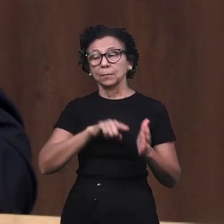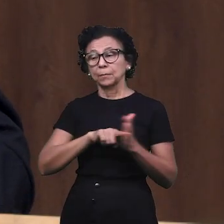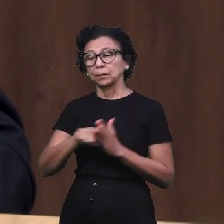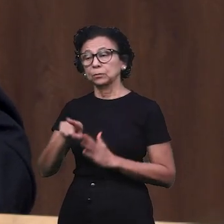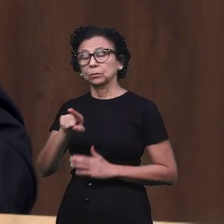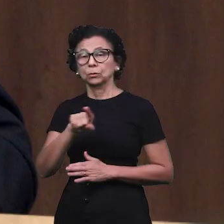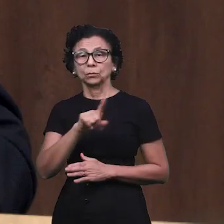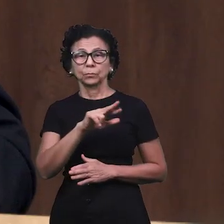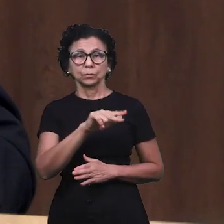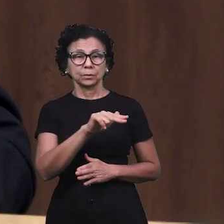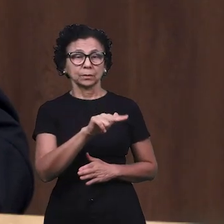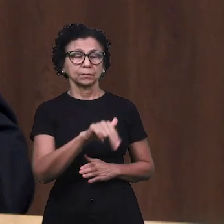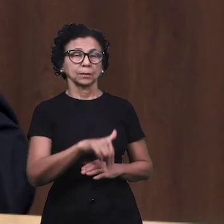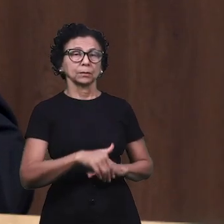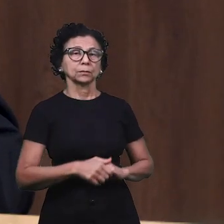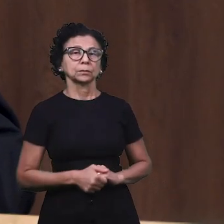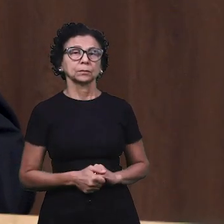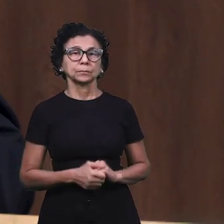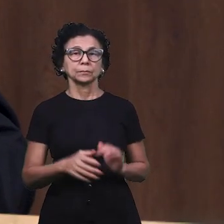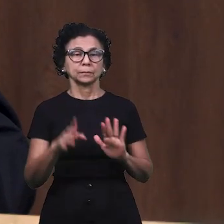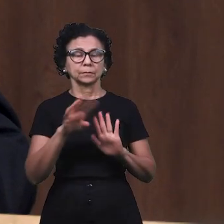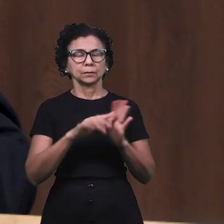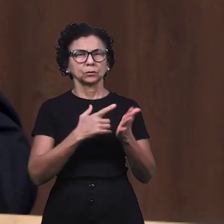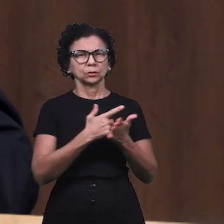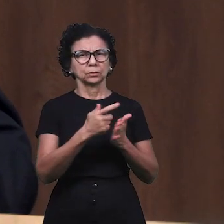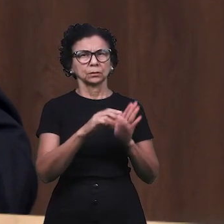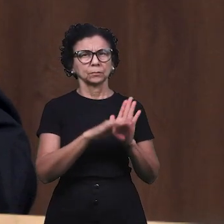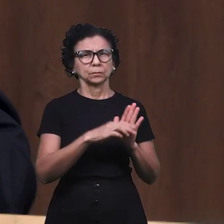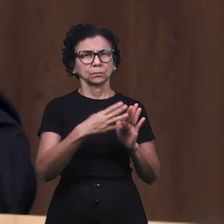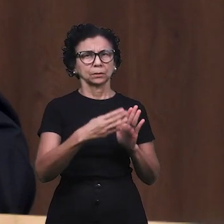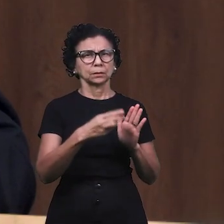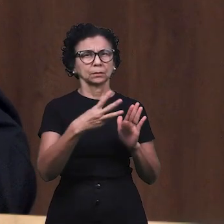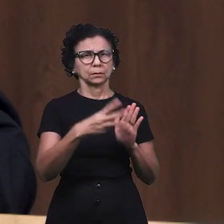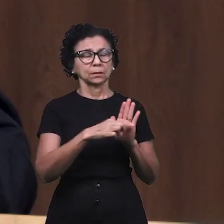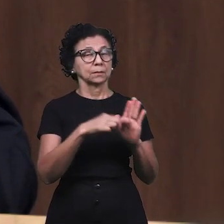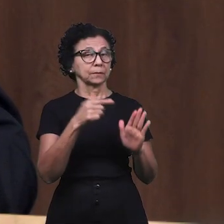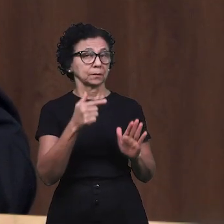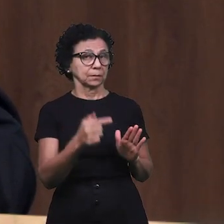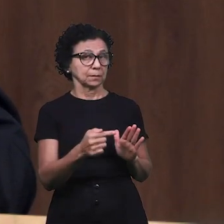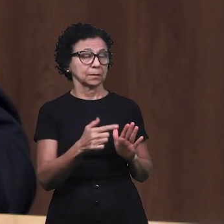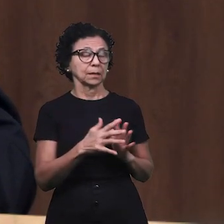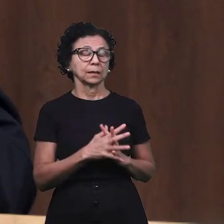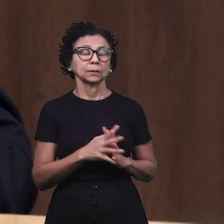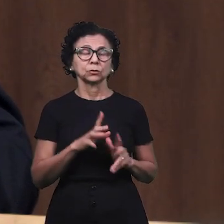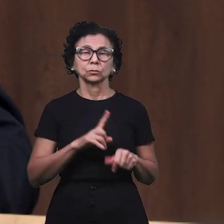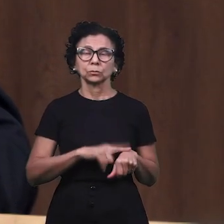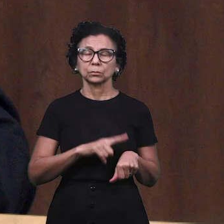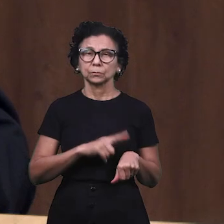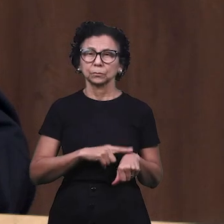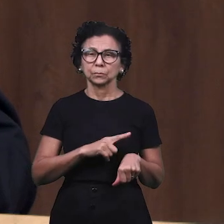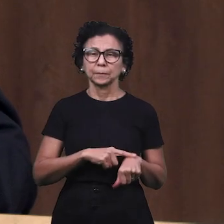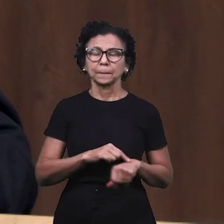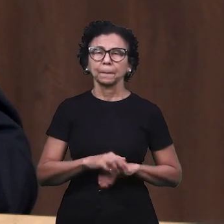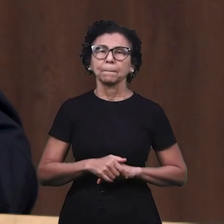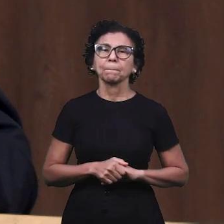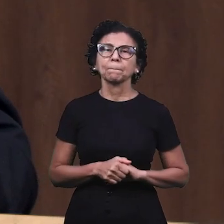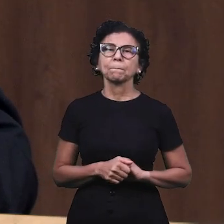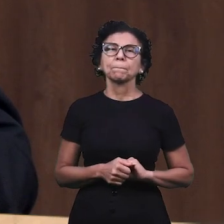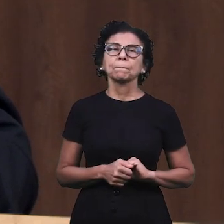até ler esse texto de Gênesis capítulo 43, verso 7, o momento em que